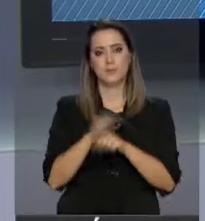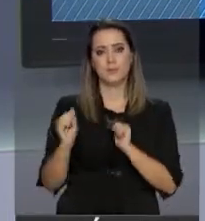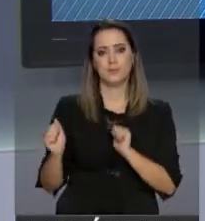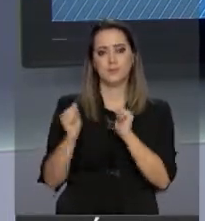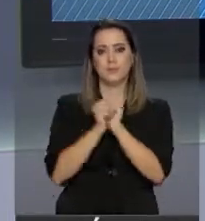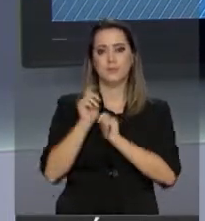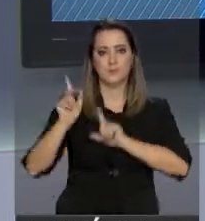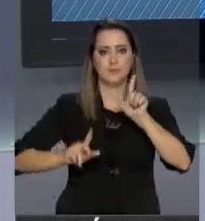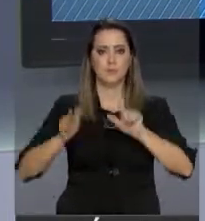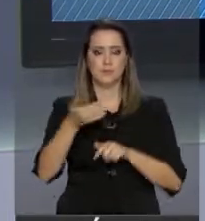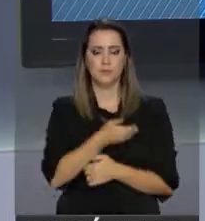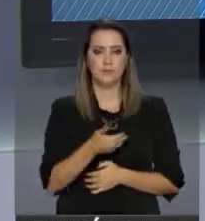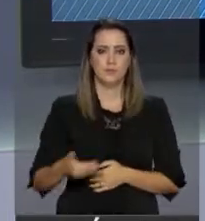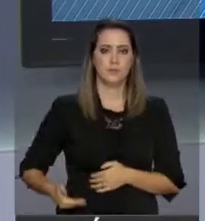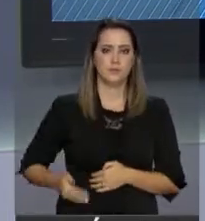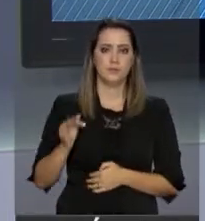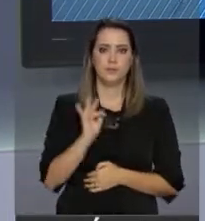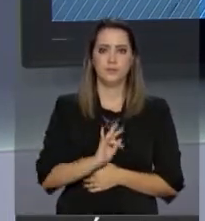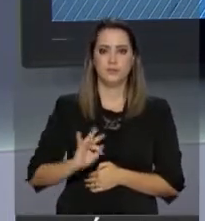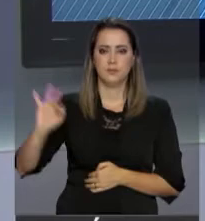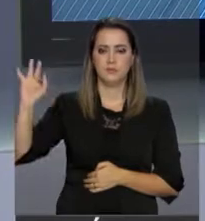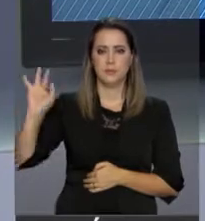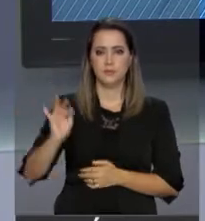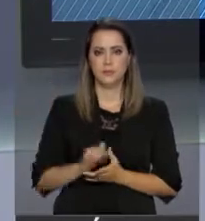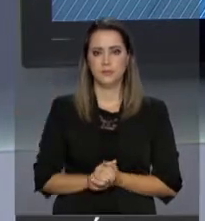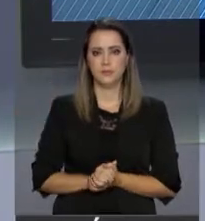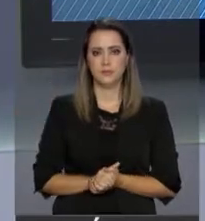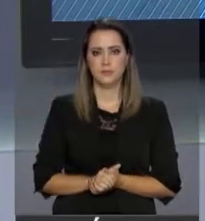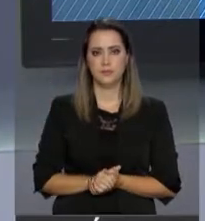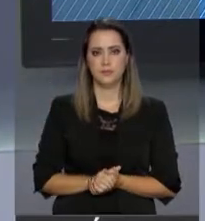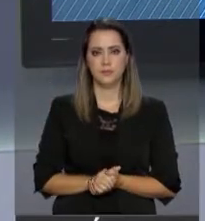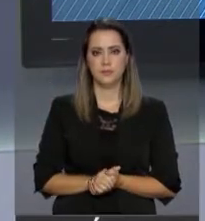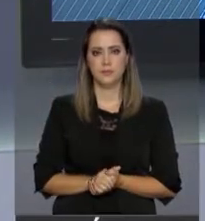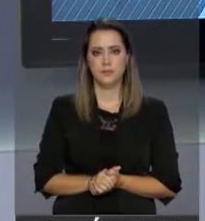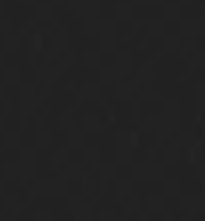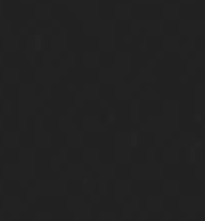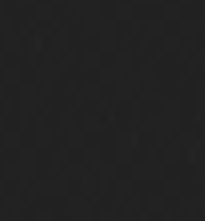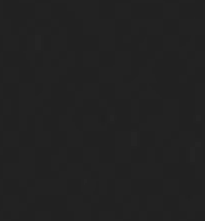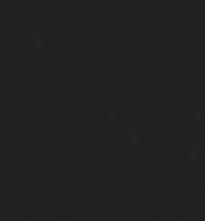você e continue com a gente aqui na nbr a tv do governo federal